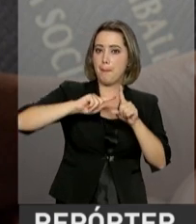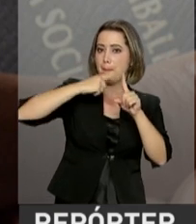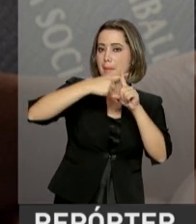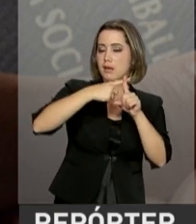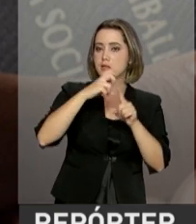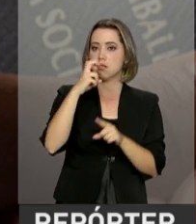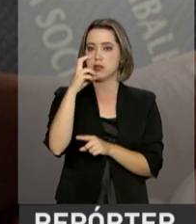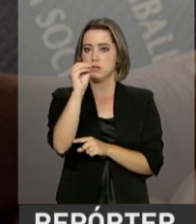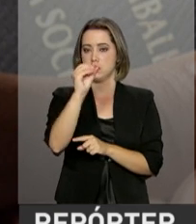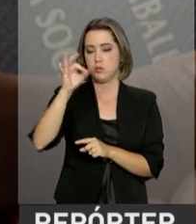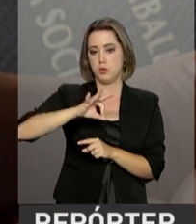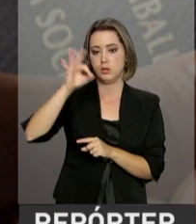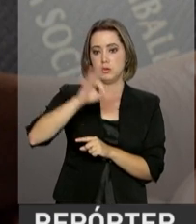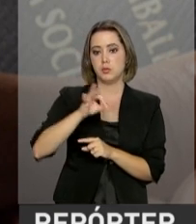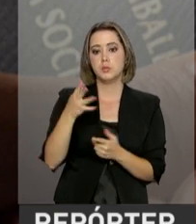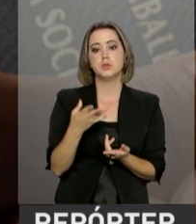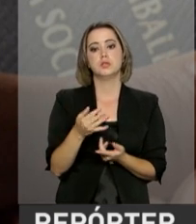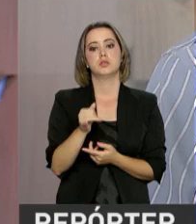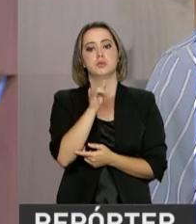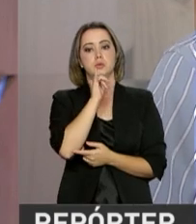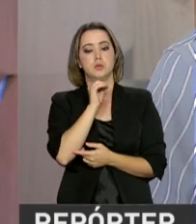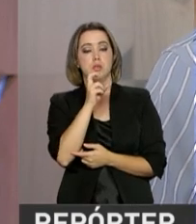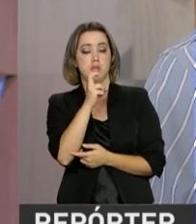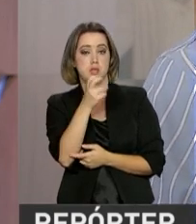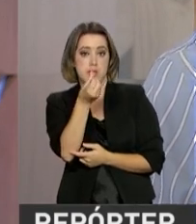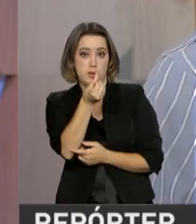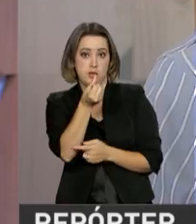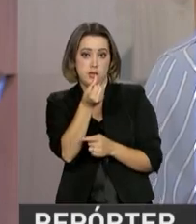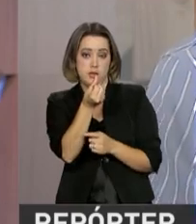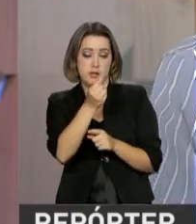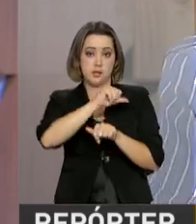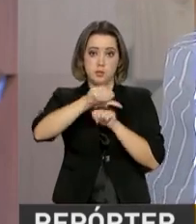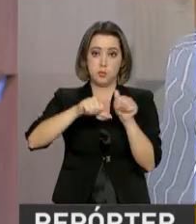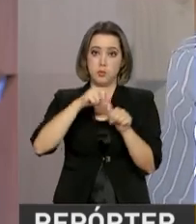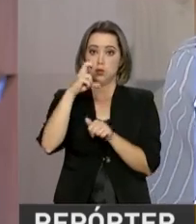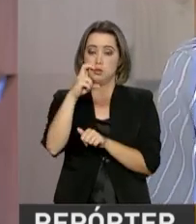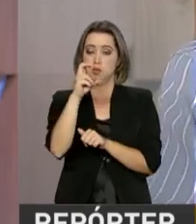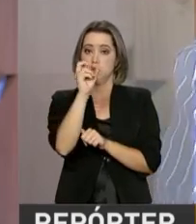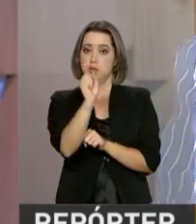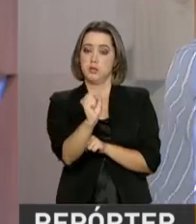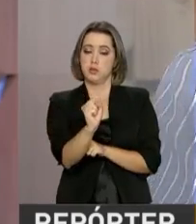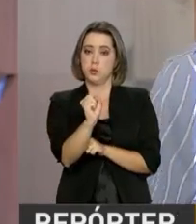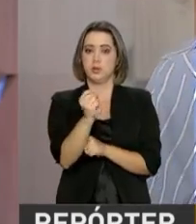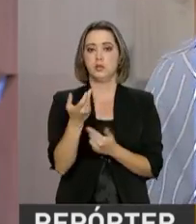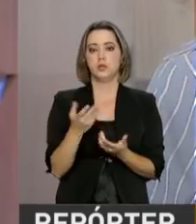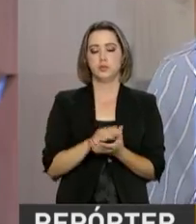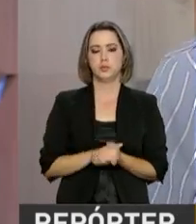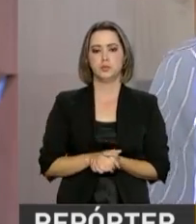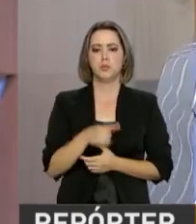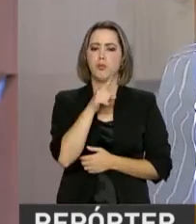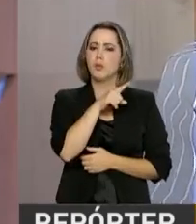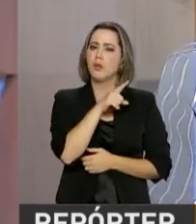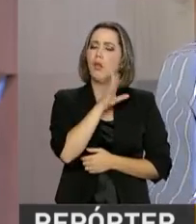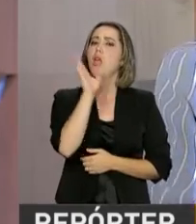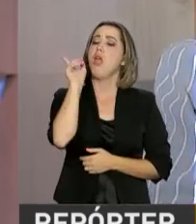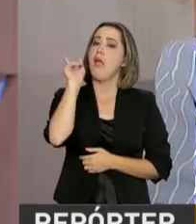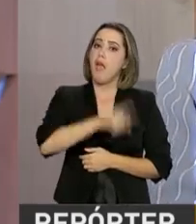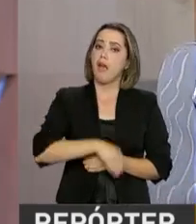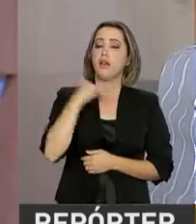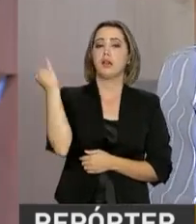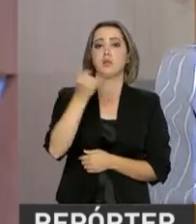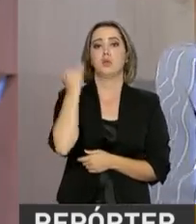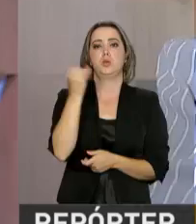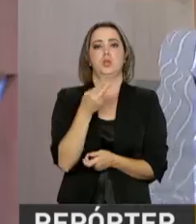ter direito ao benefício aos 58. Isso é muito importante, isso não pode ser feito de um dia para o outro. Então tem que ter